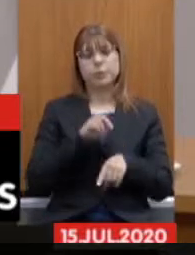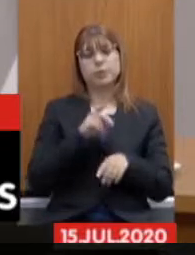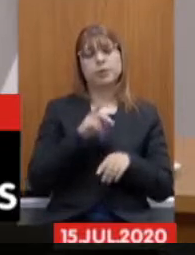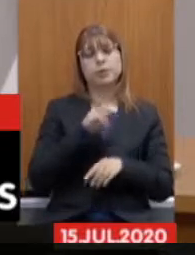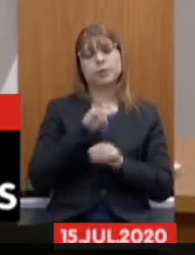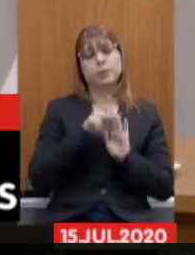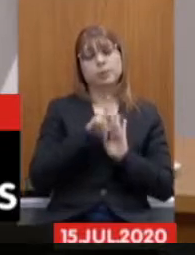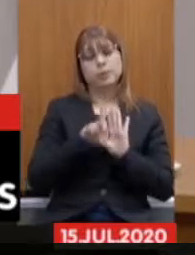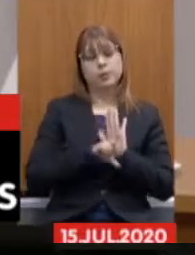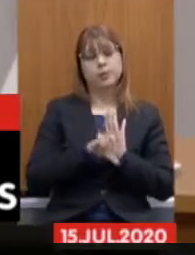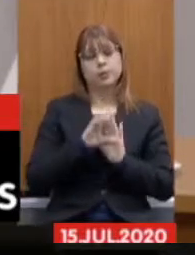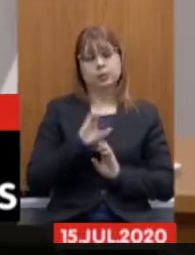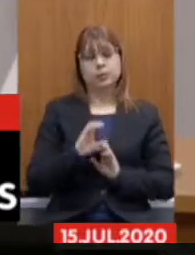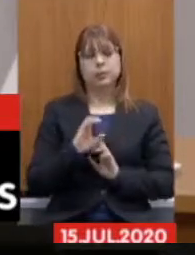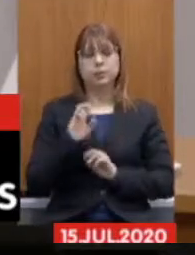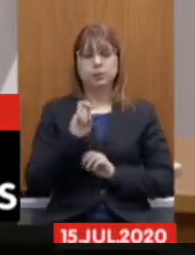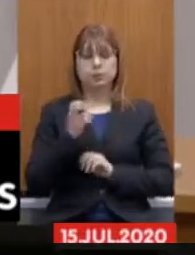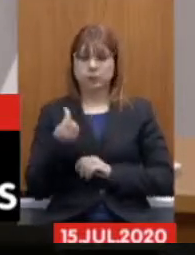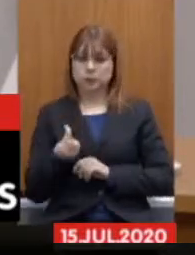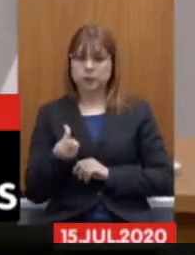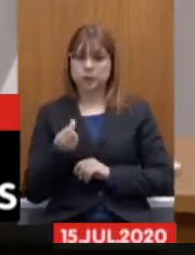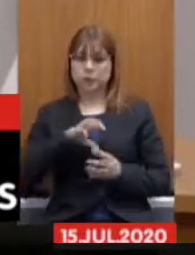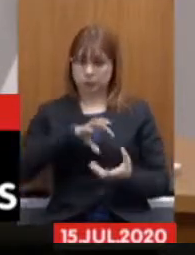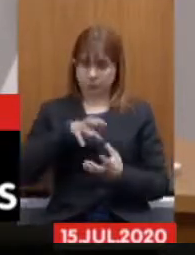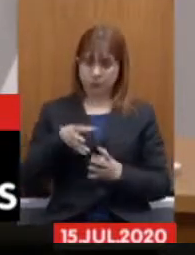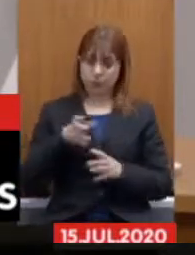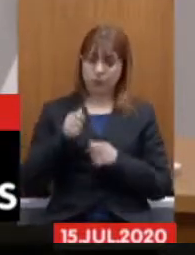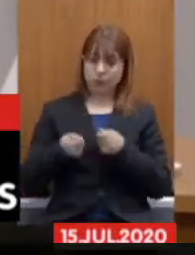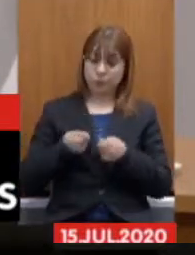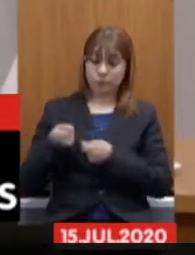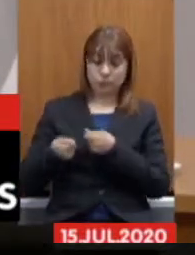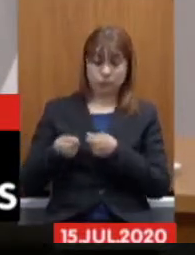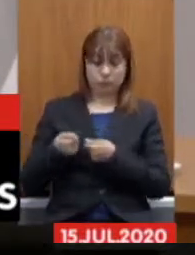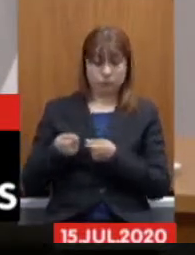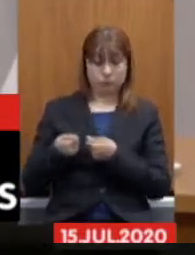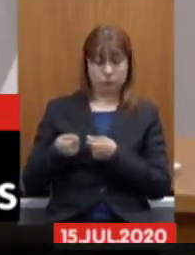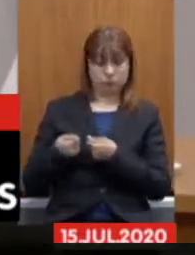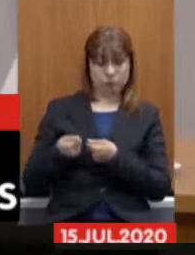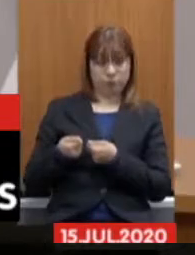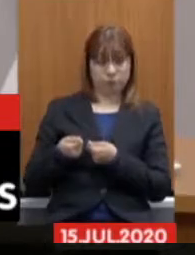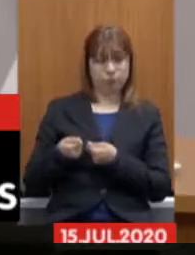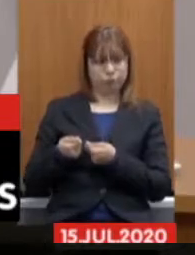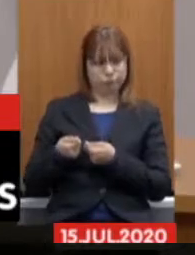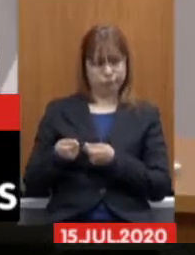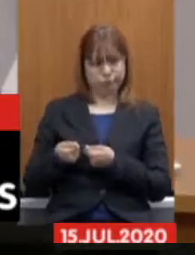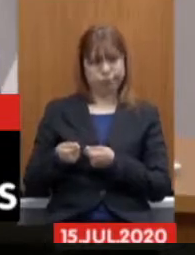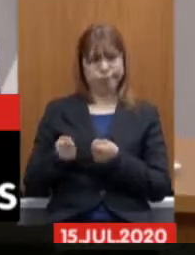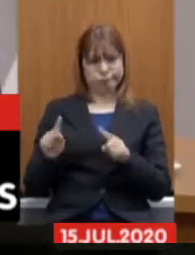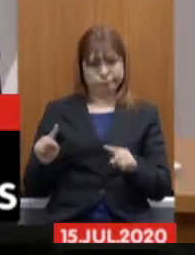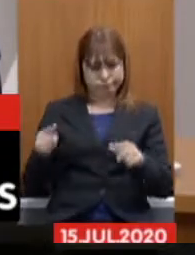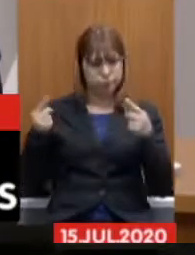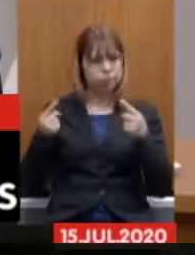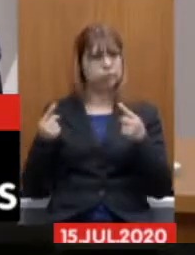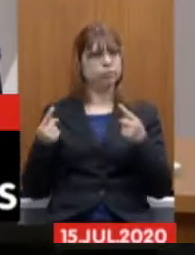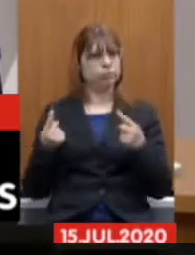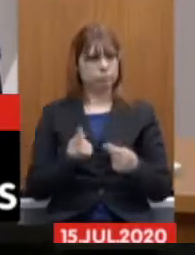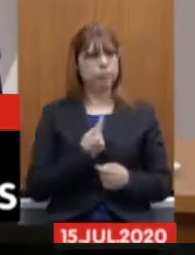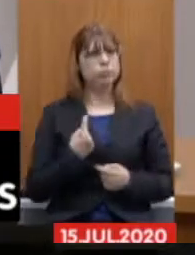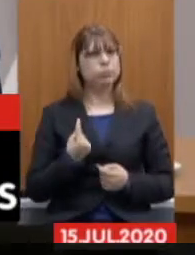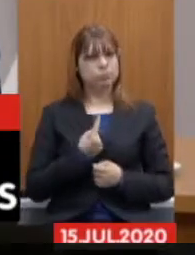plc 46 da reforma administrativa situações que nos atingem de forma frontal